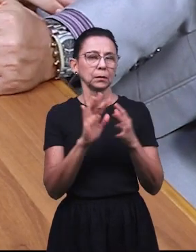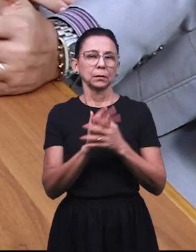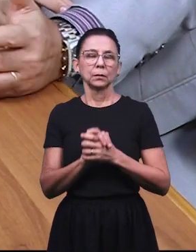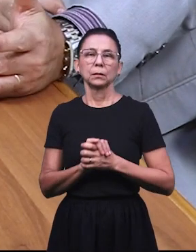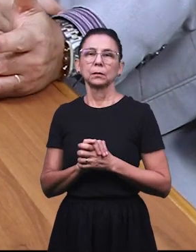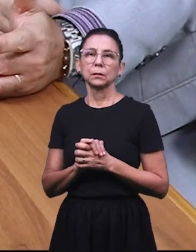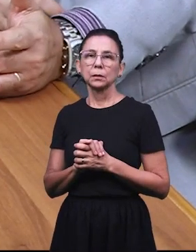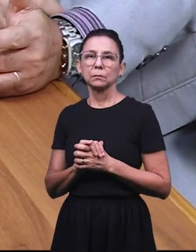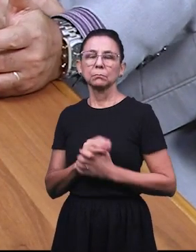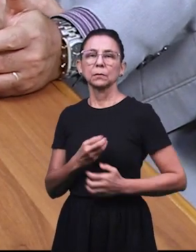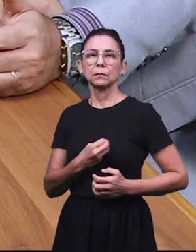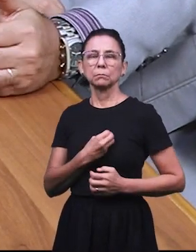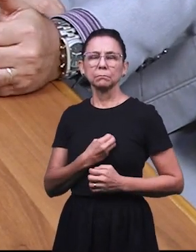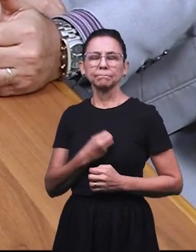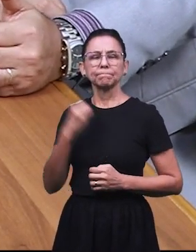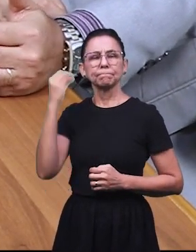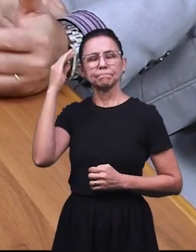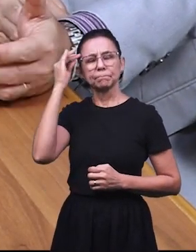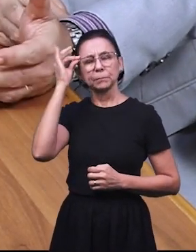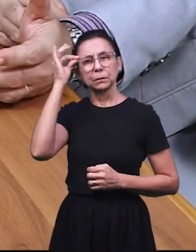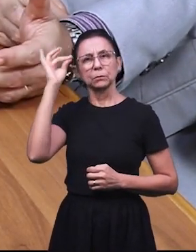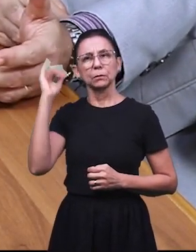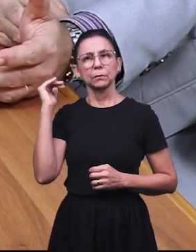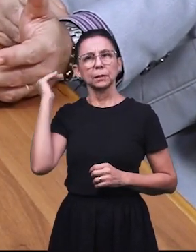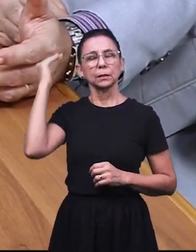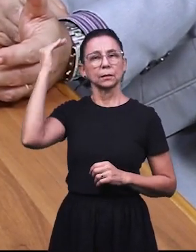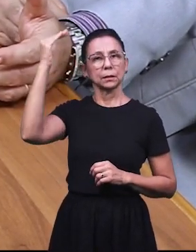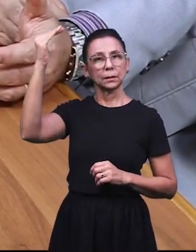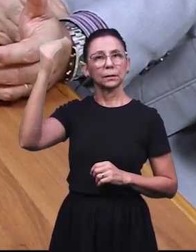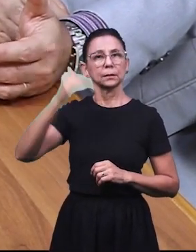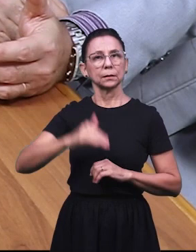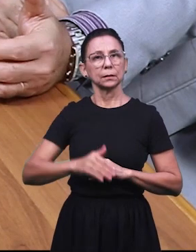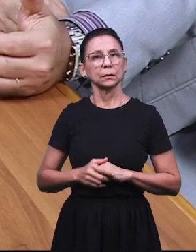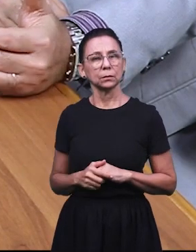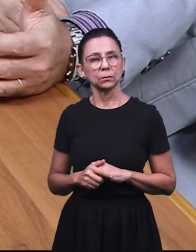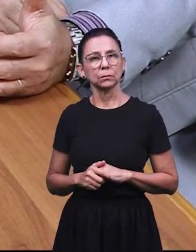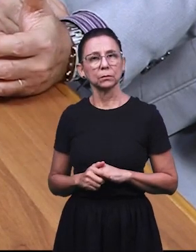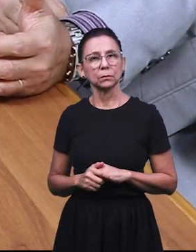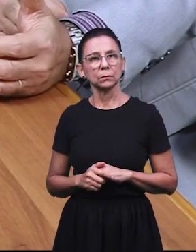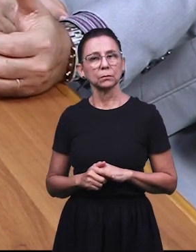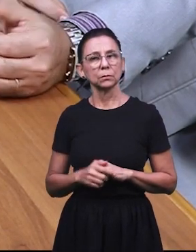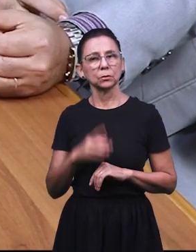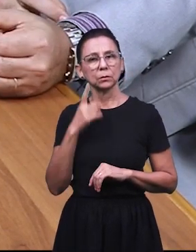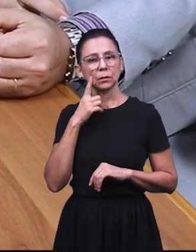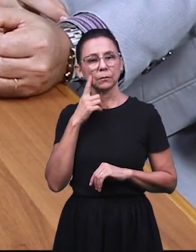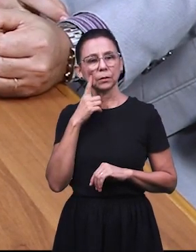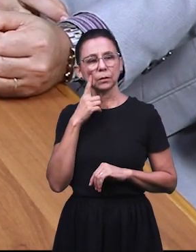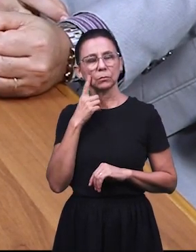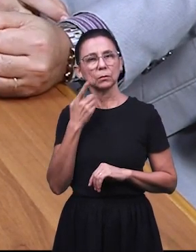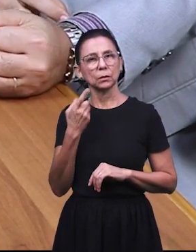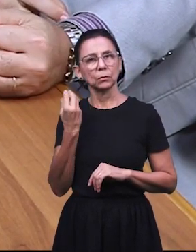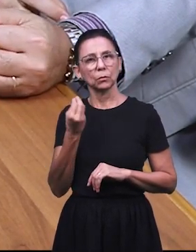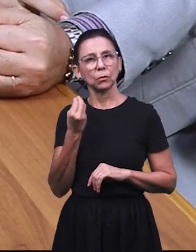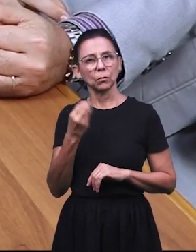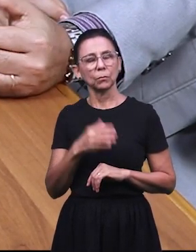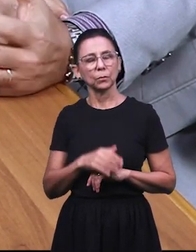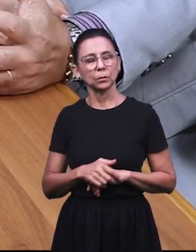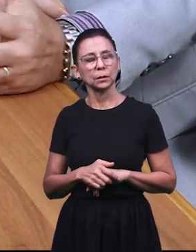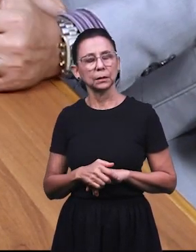o testemunho que naturalmente edifica. E sim, né? Edifica sim. Porque a gente vai vendo como